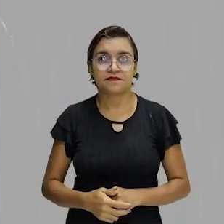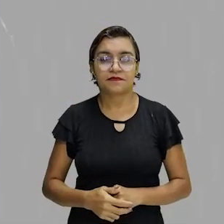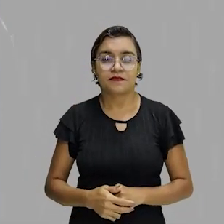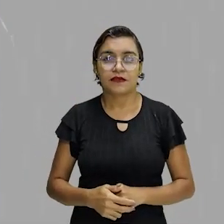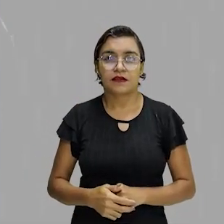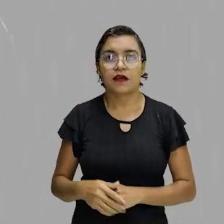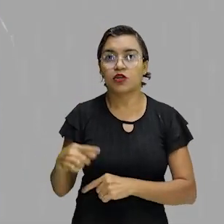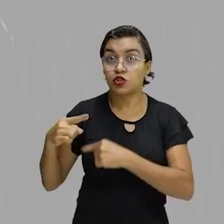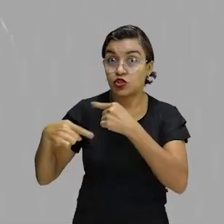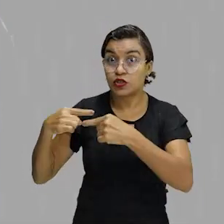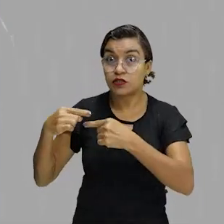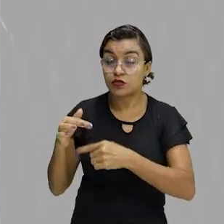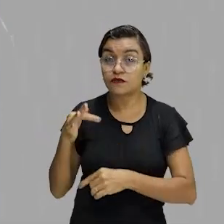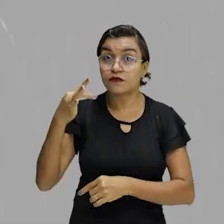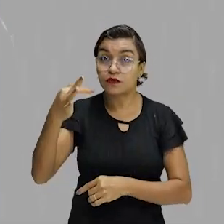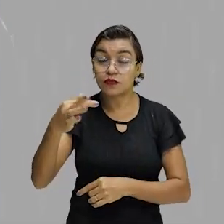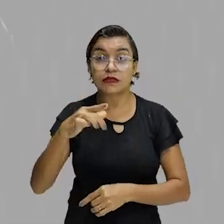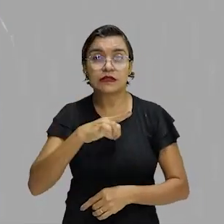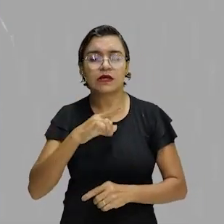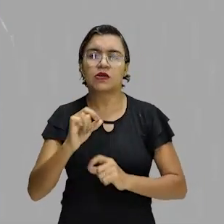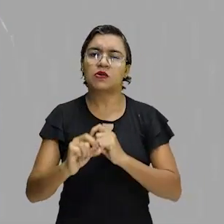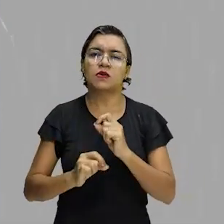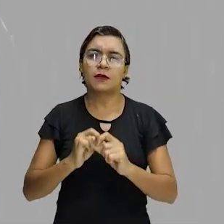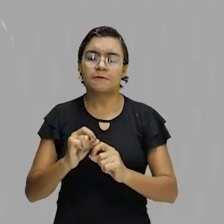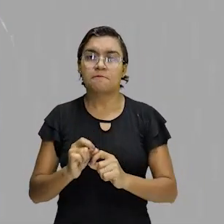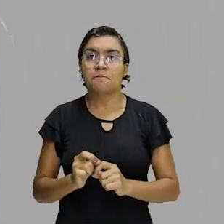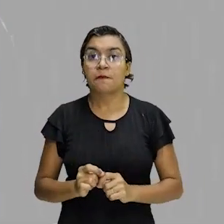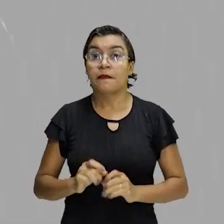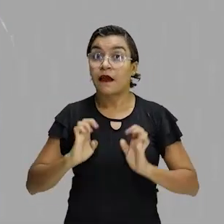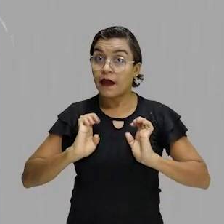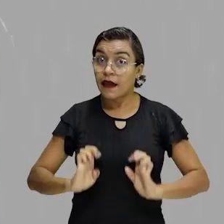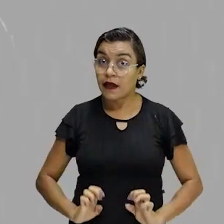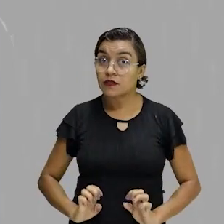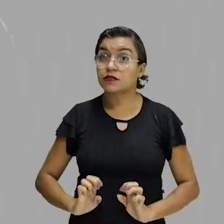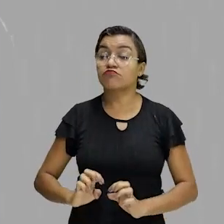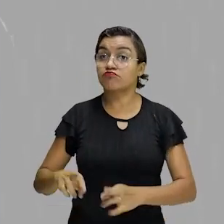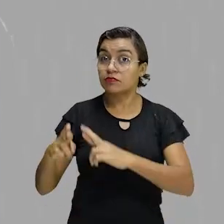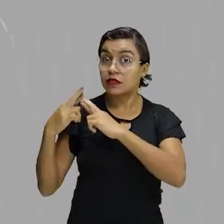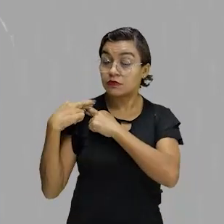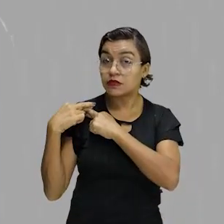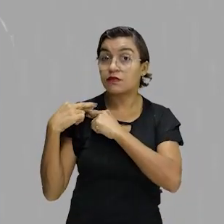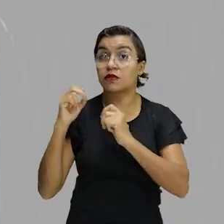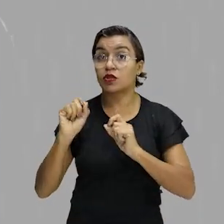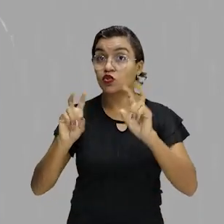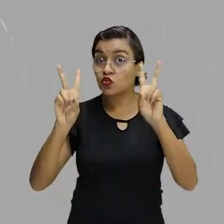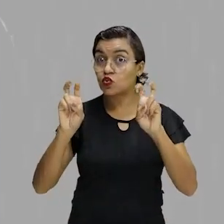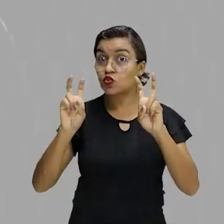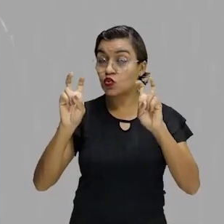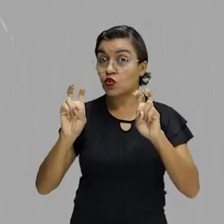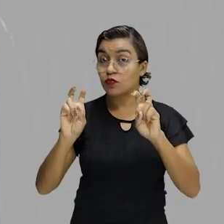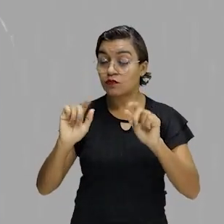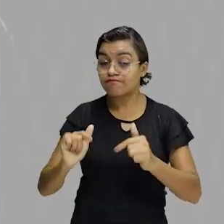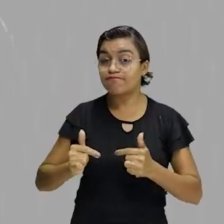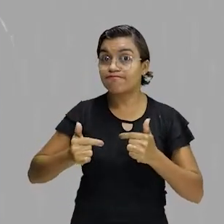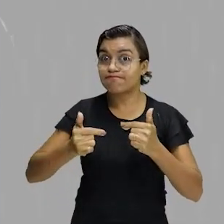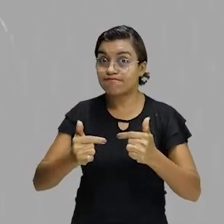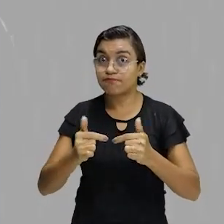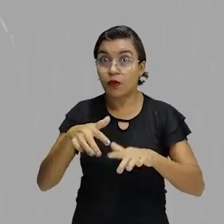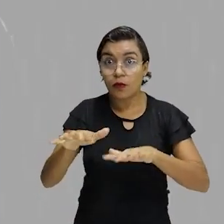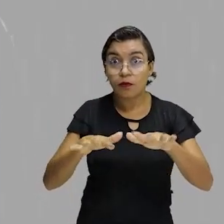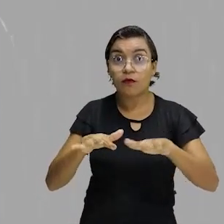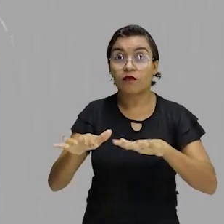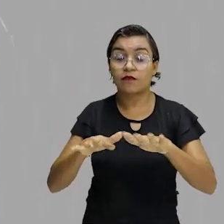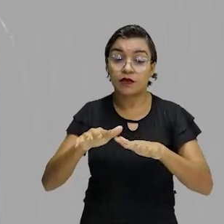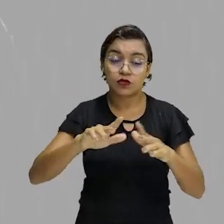as futuras gerações. Existe uma ética da responsabilidade em relação à atuação desses movimentos que são